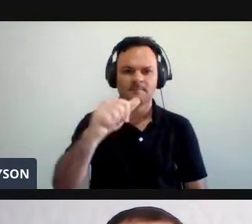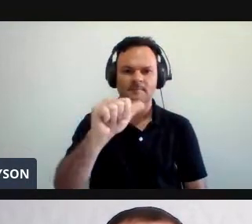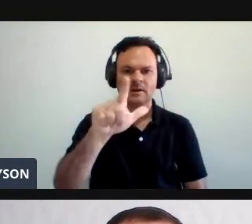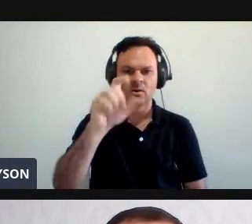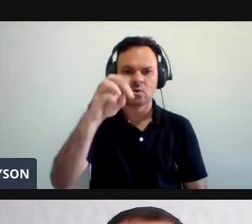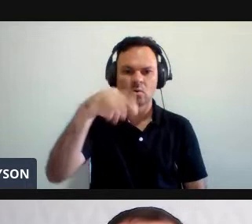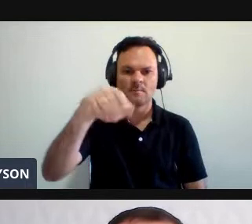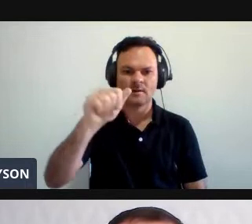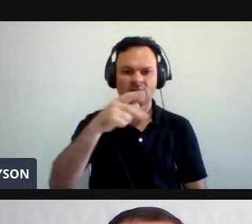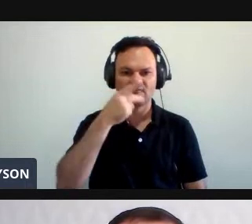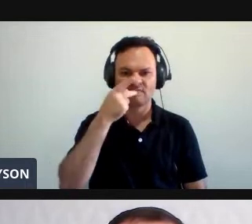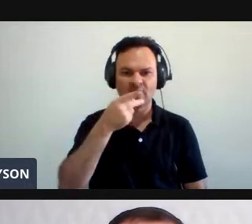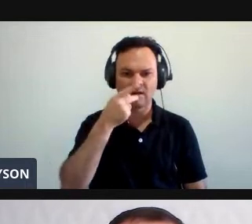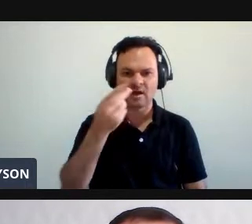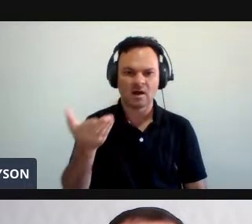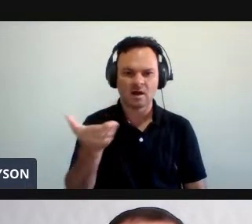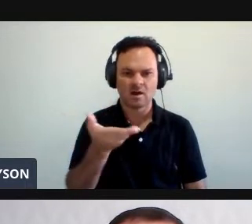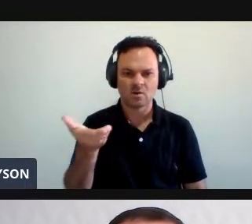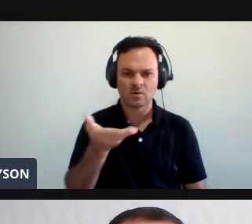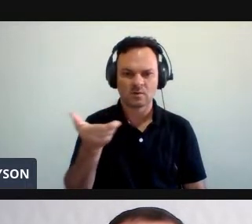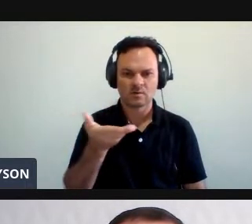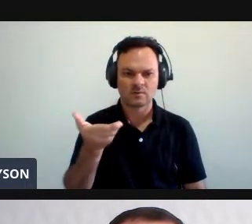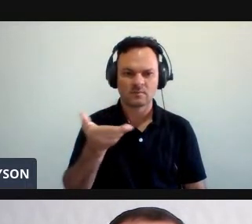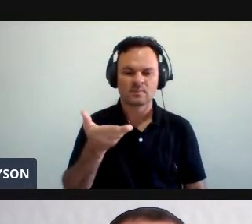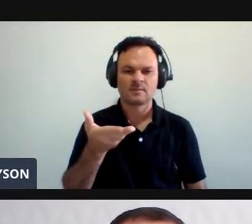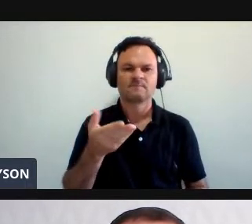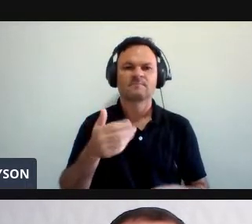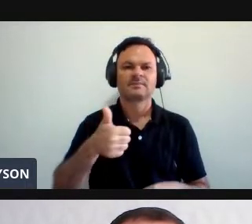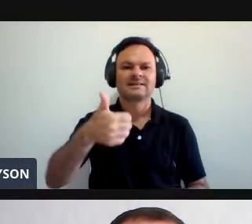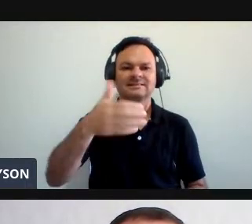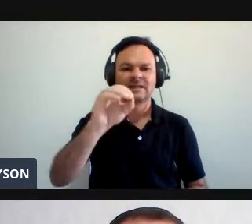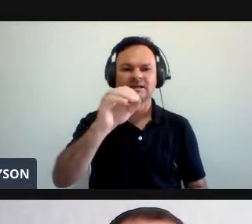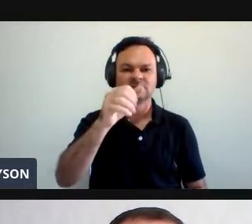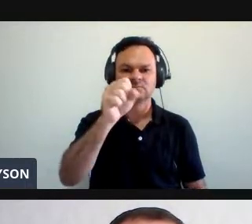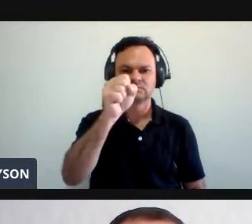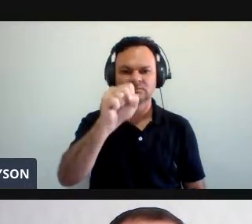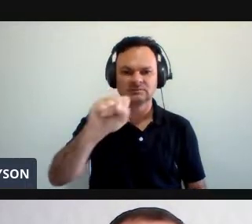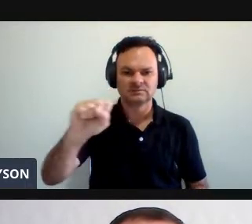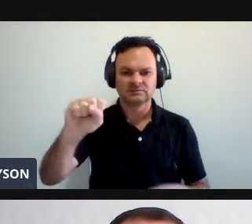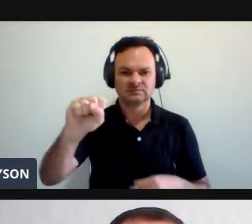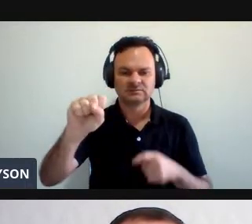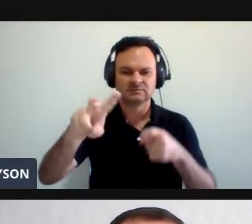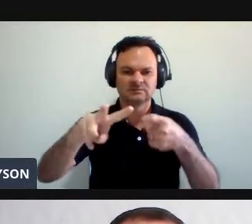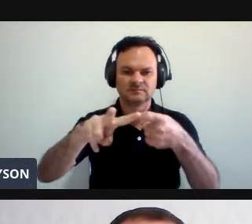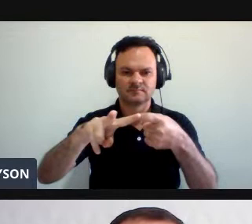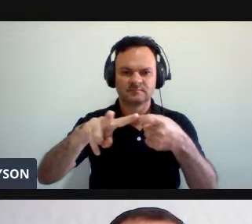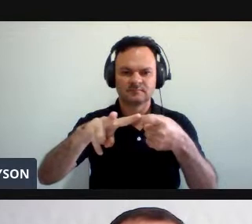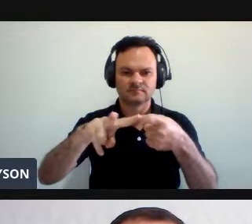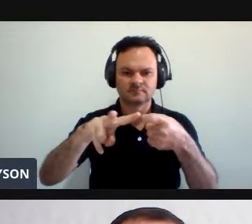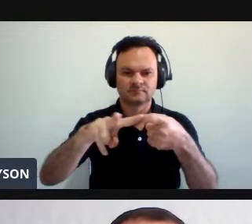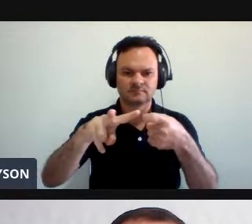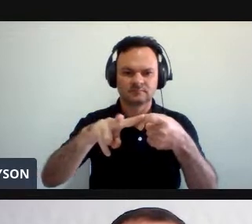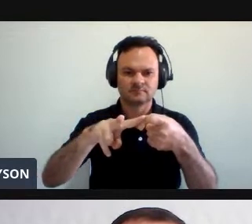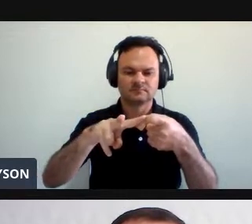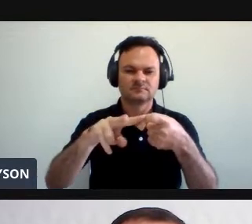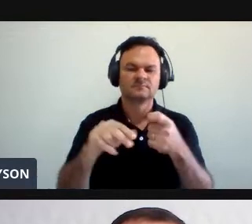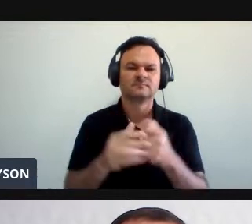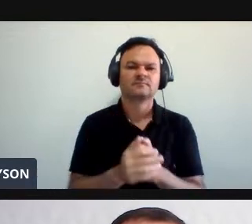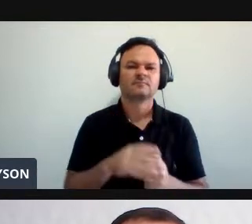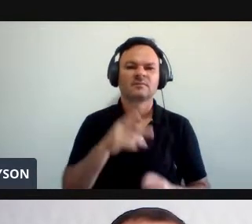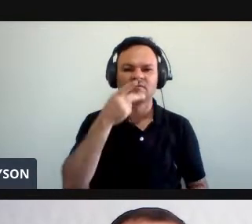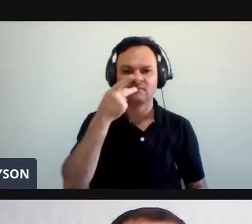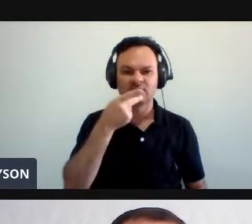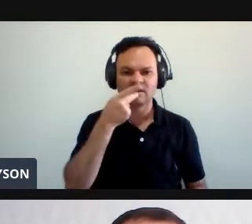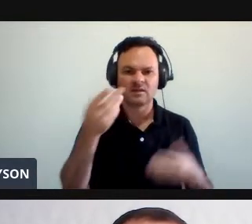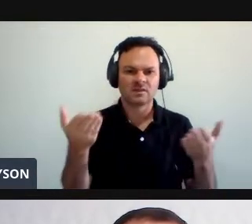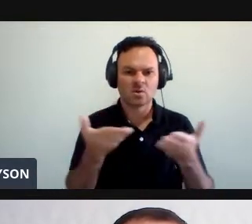de Oliveira Albuquerque Silva Discente do décimo período do curso de bacharelado em Medicina Veterinária Para fazer o uso